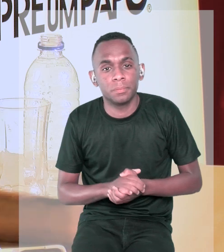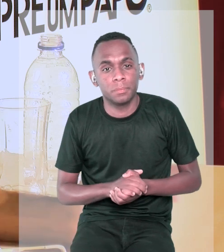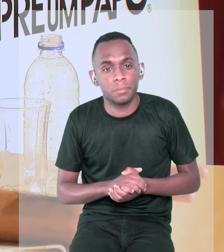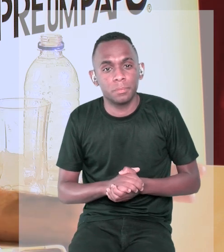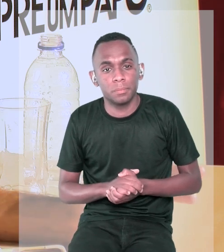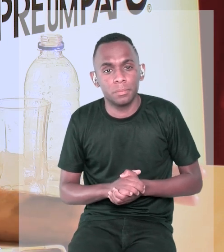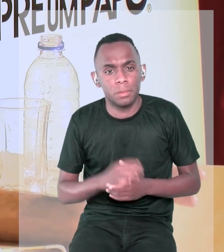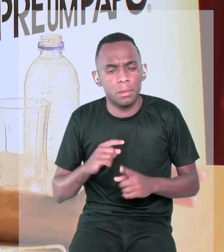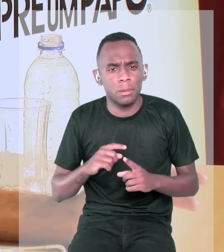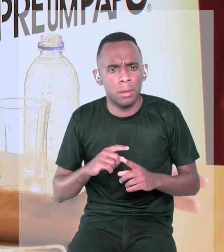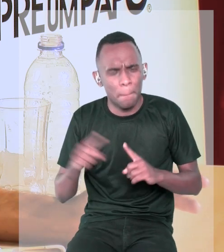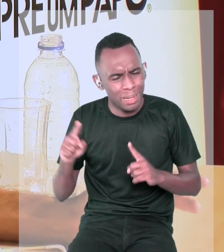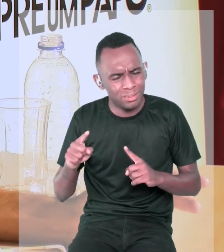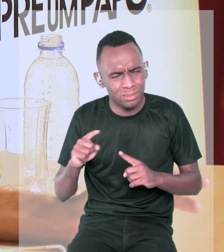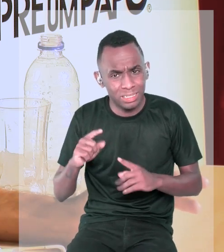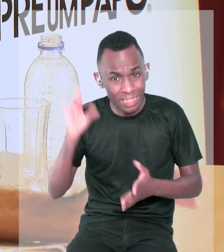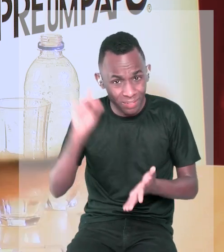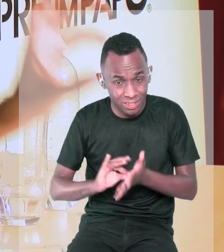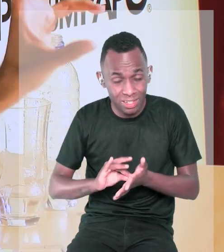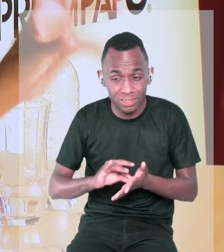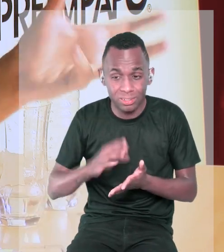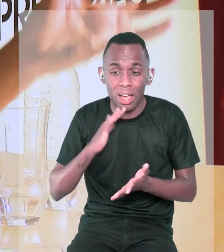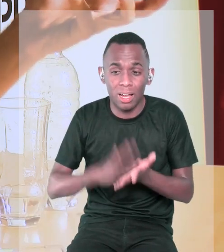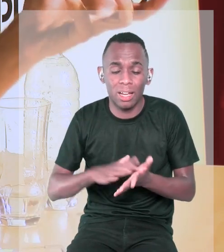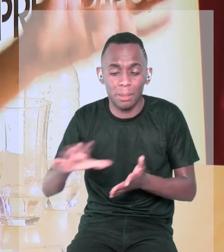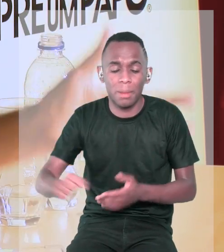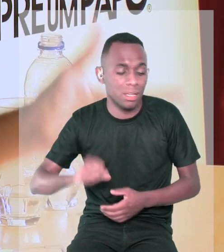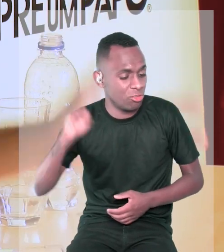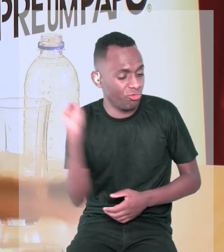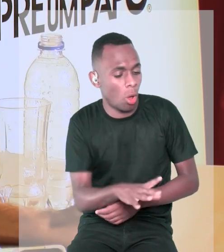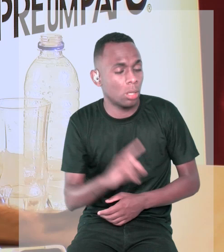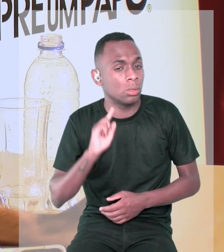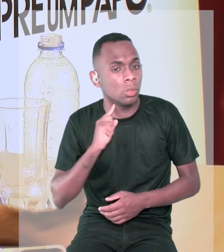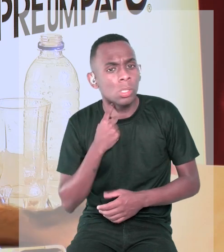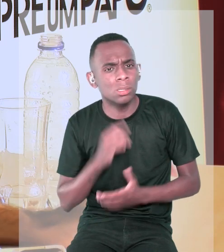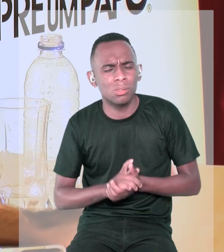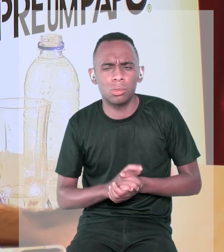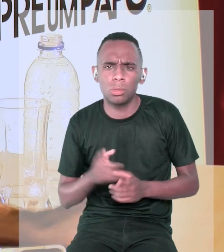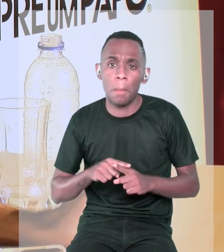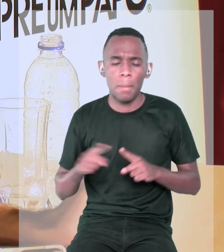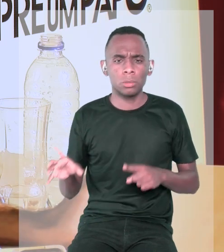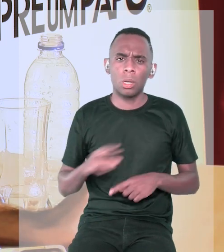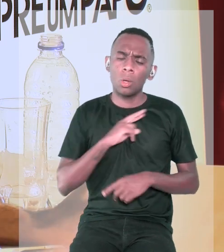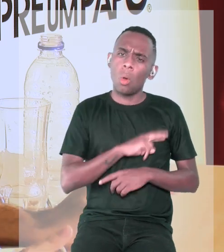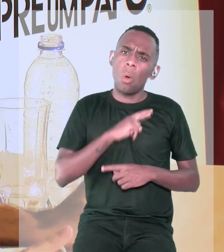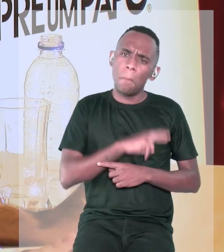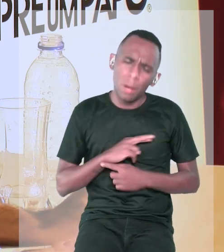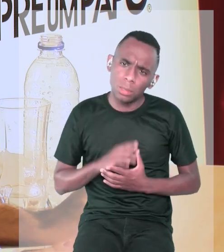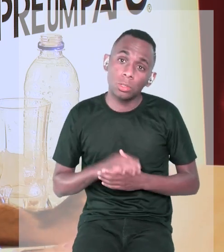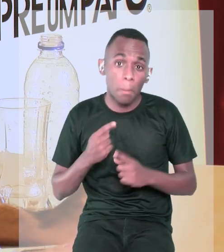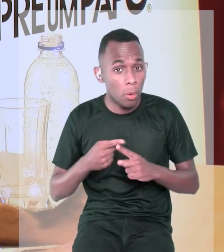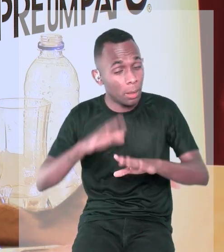Só que olha que coisa mais romântica, porque isso tem um suspense romântico, né? Porque ele diz isso. Só que aí ele volta, sobe